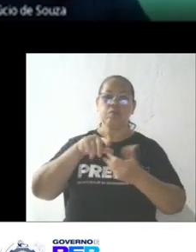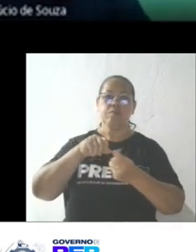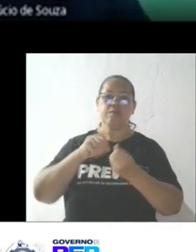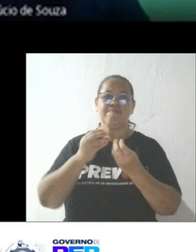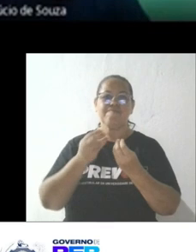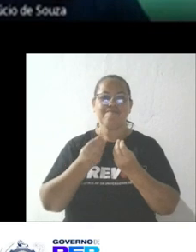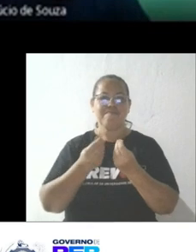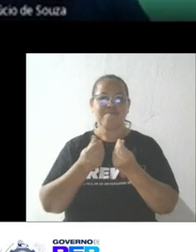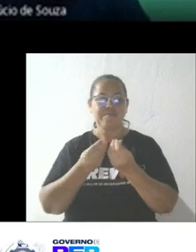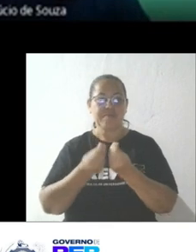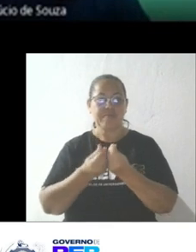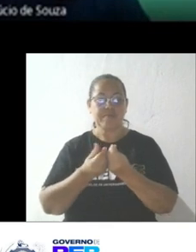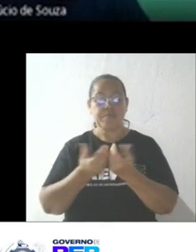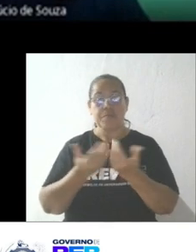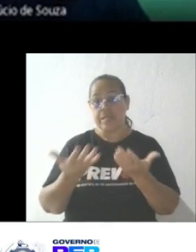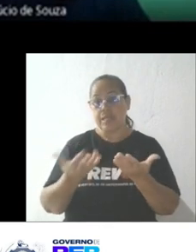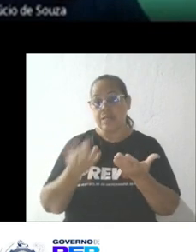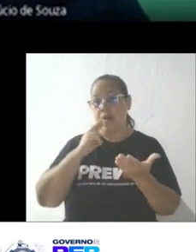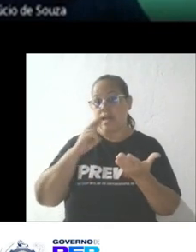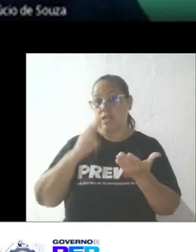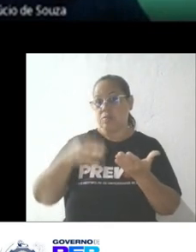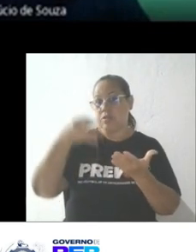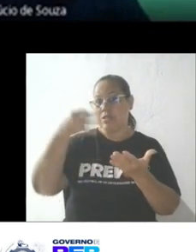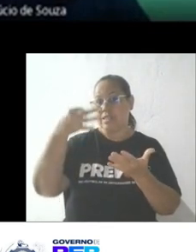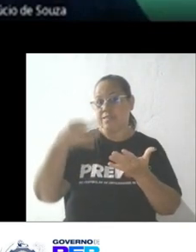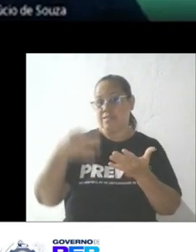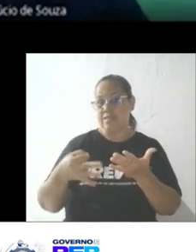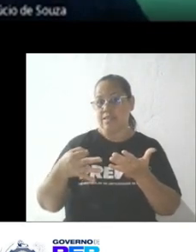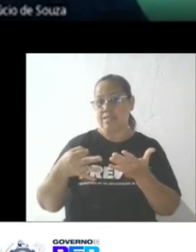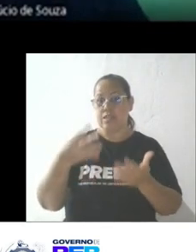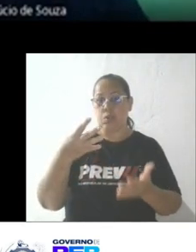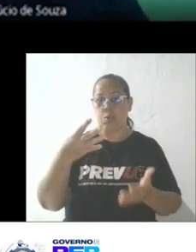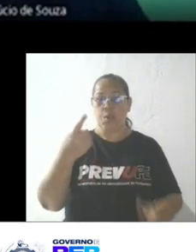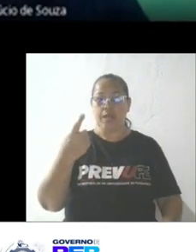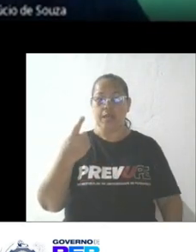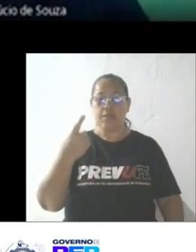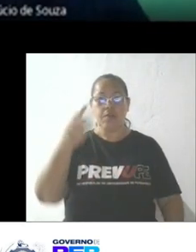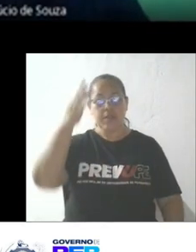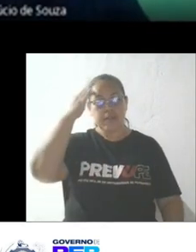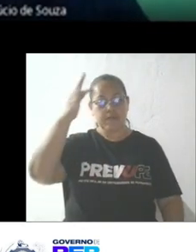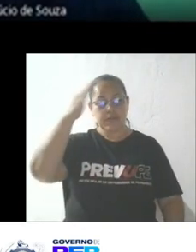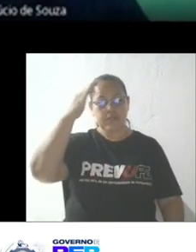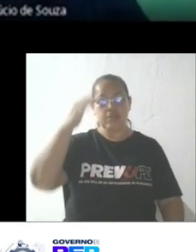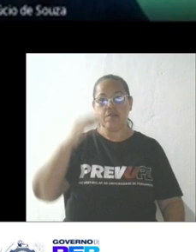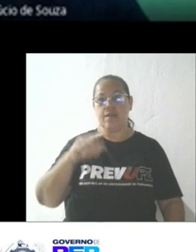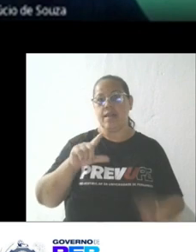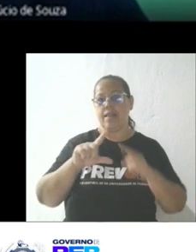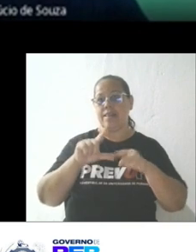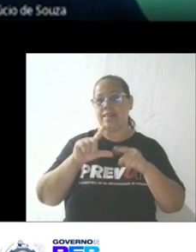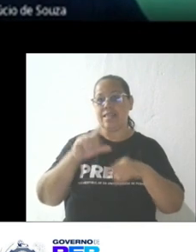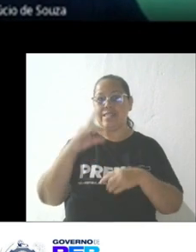gabaritando a questão 41 de filosofia letra D de dado